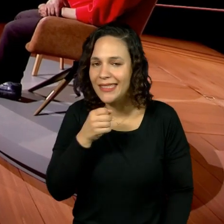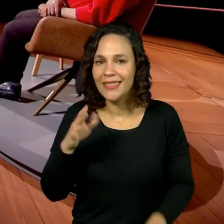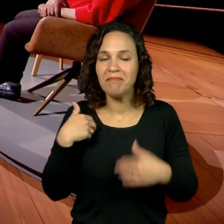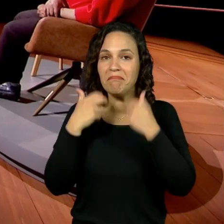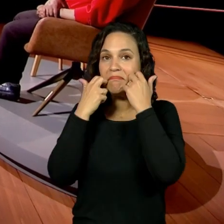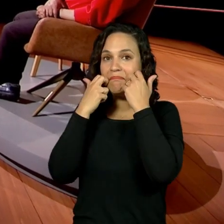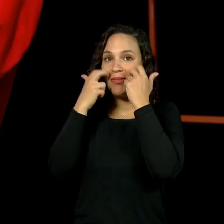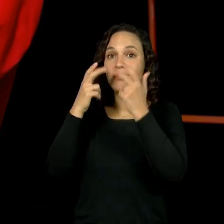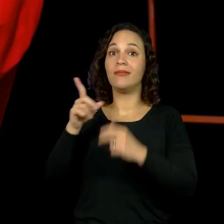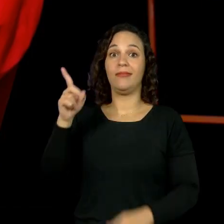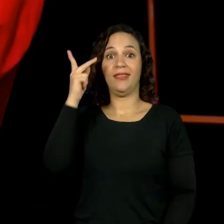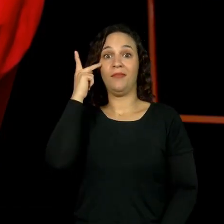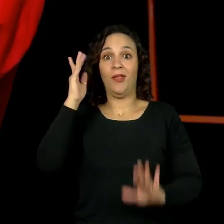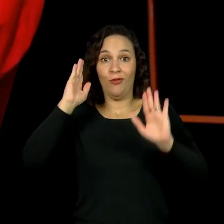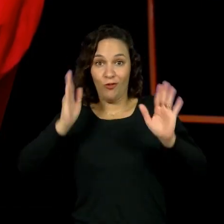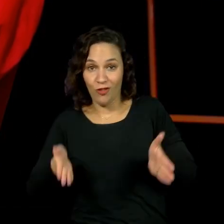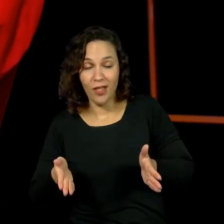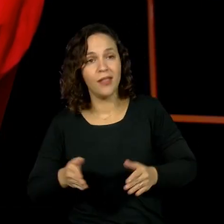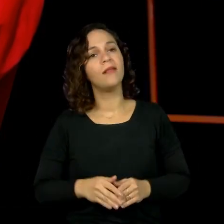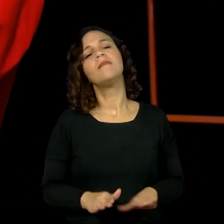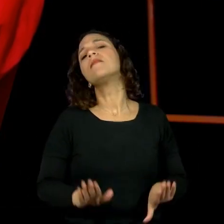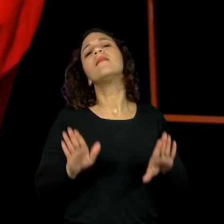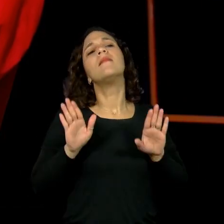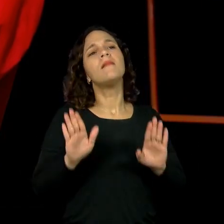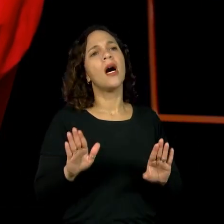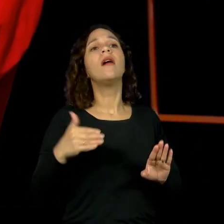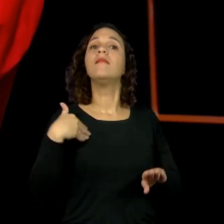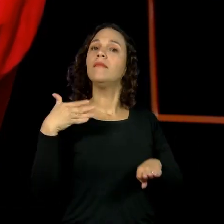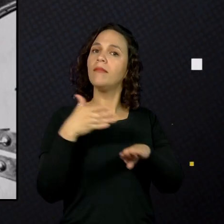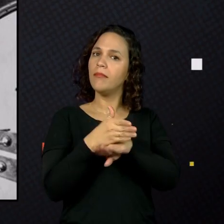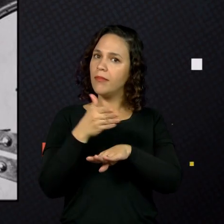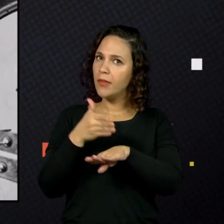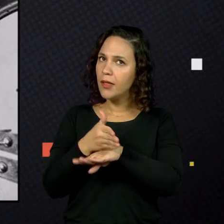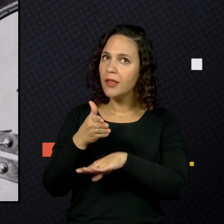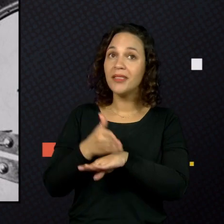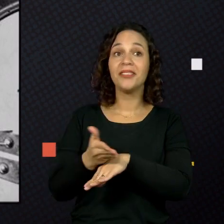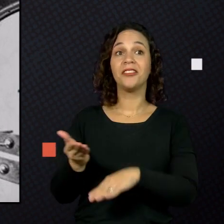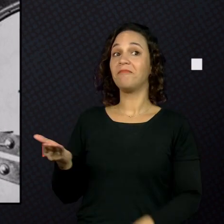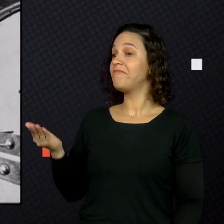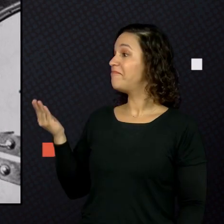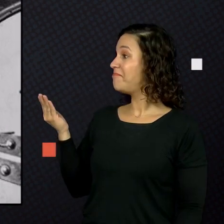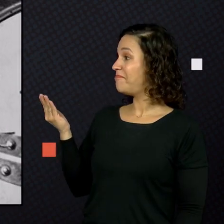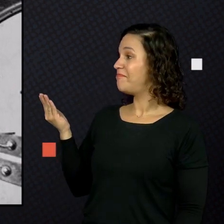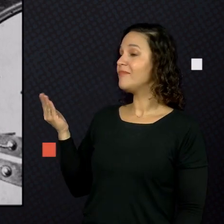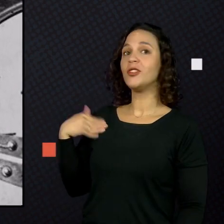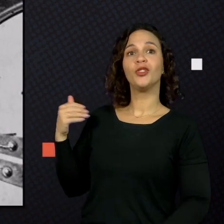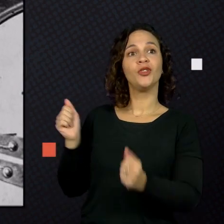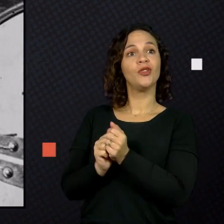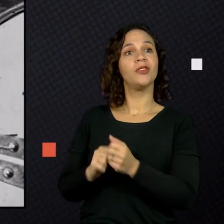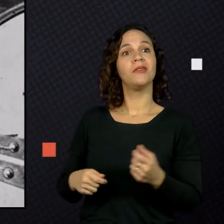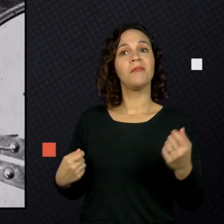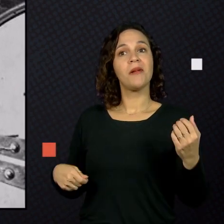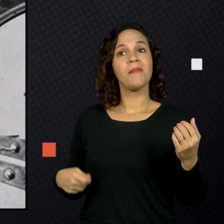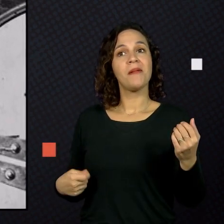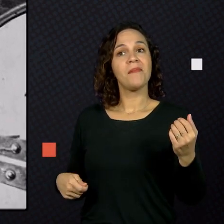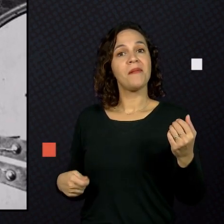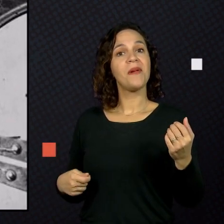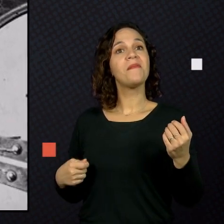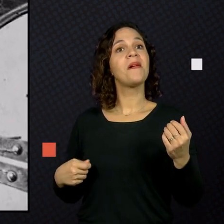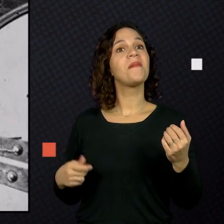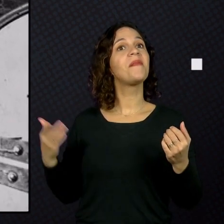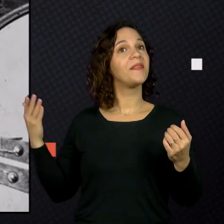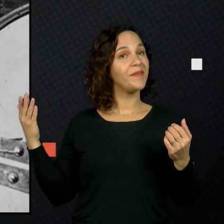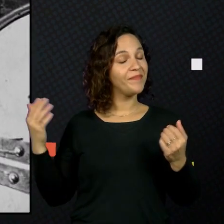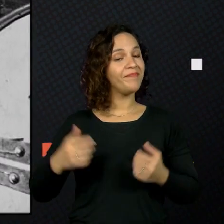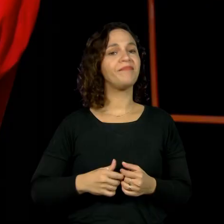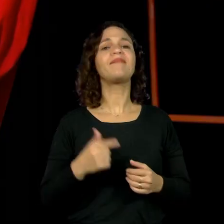toda, isso já em São Paulo, né? Mas cheguei a participar, inclusive, com o programa Esmeraldino Salles acompanhando. E tem uma coisa engraçada, porque